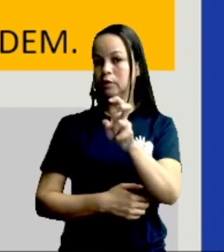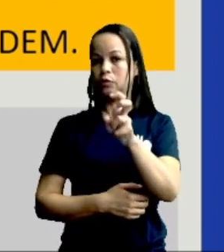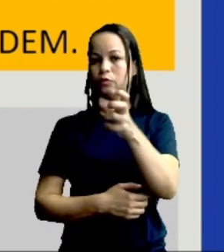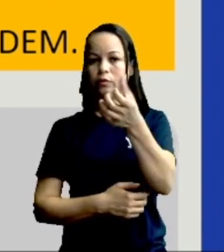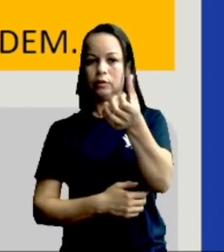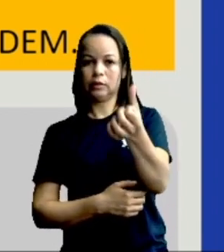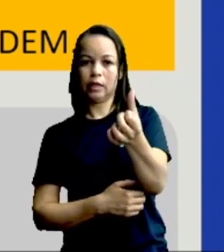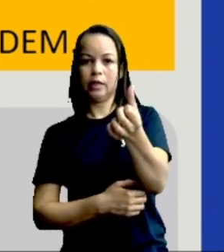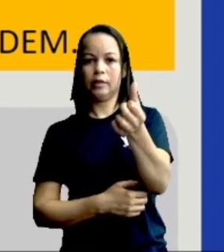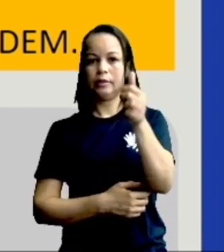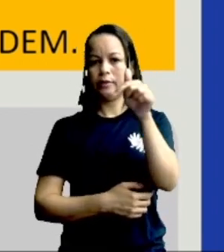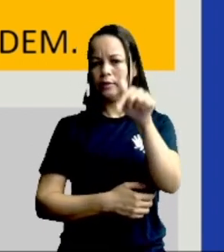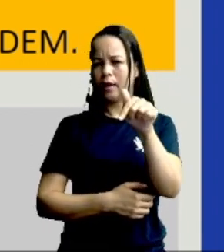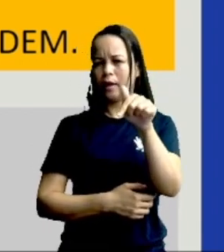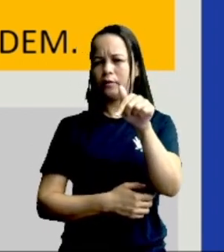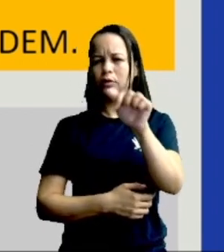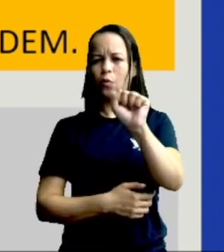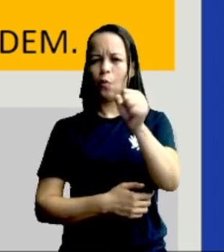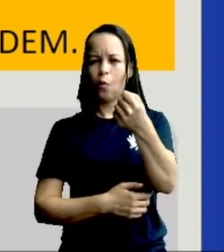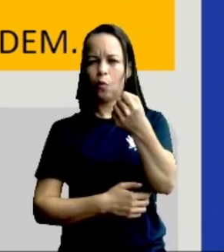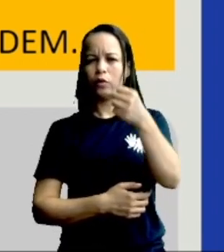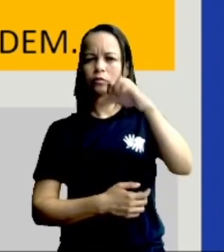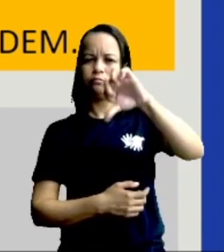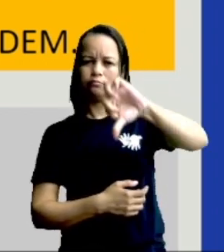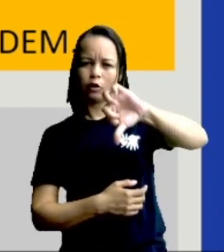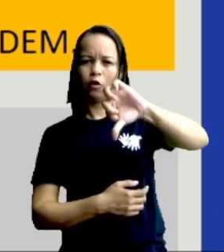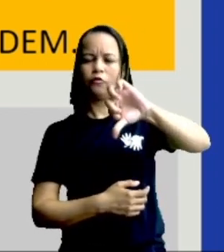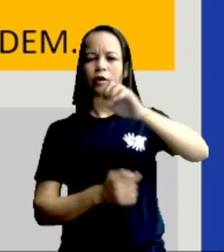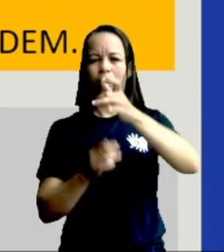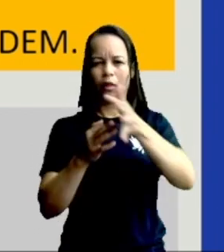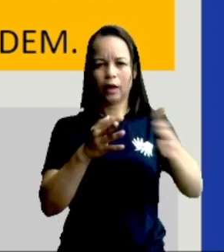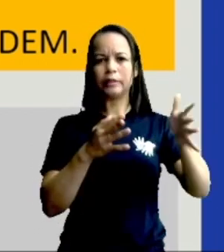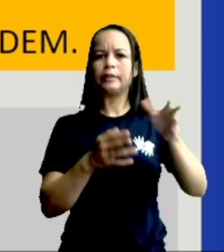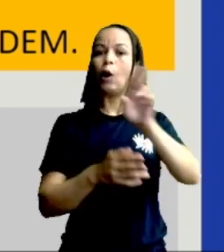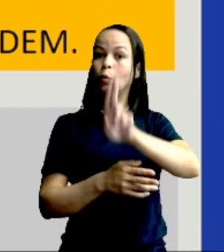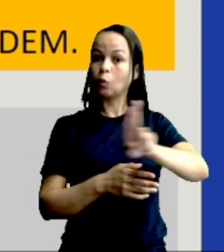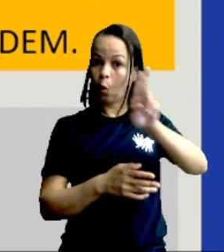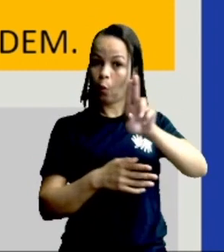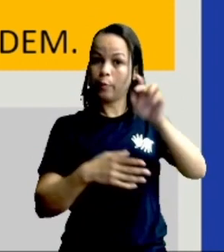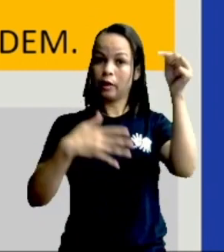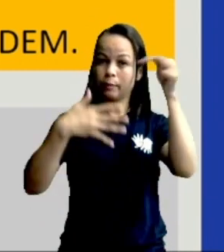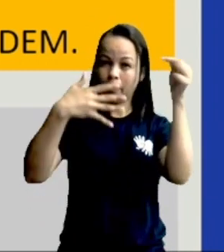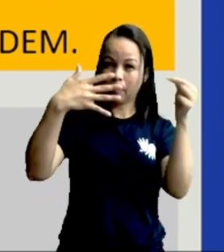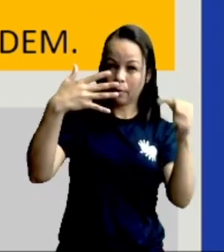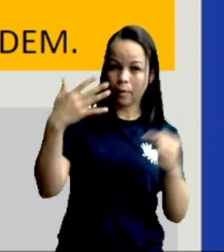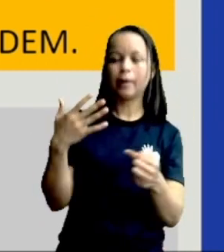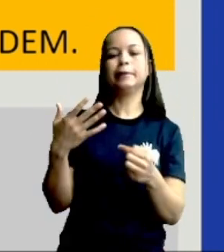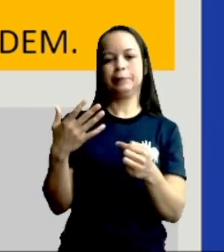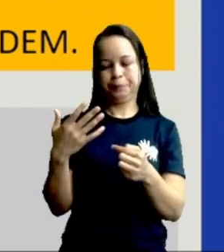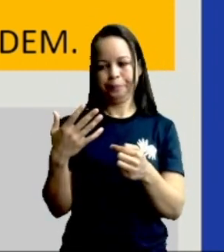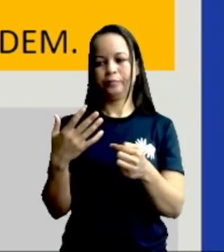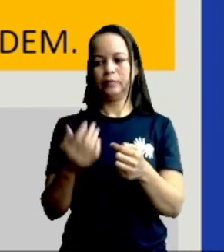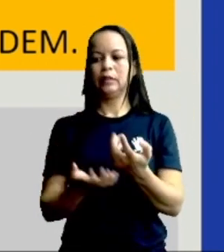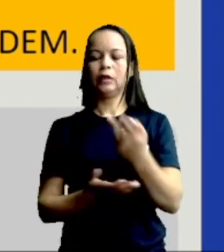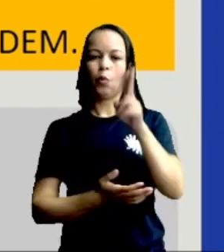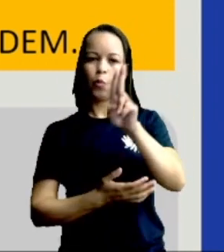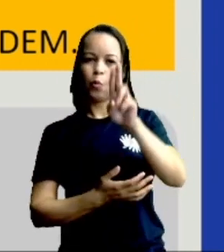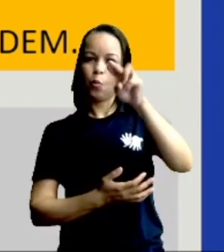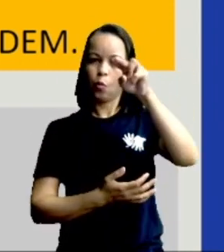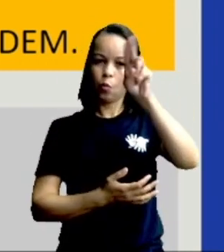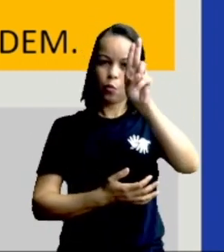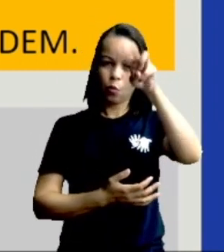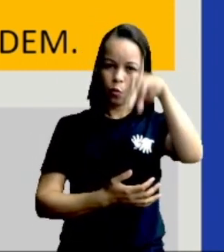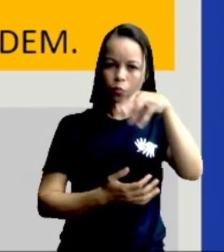5, 6, 7, 8, 9 e assim por diante. Então, eu tenho uma sequência dos números,